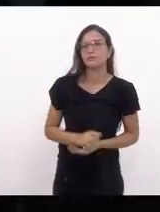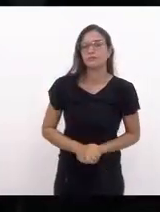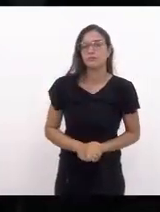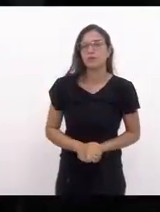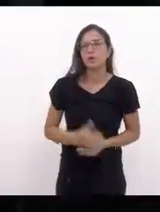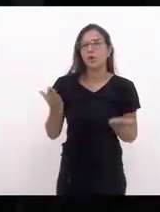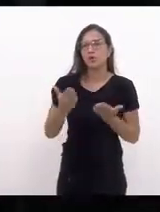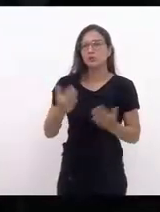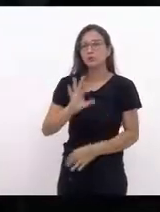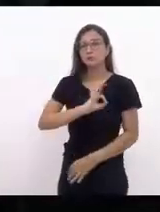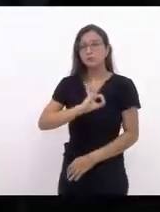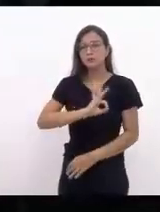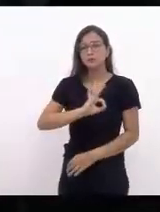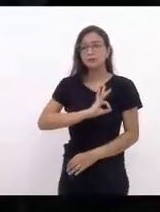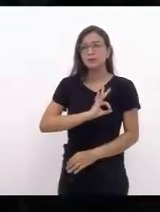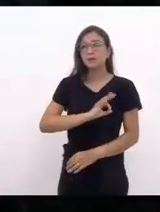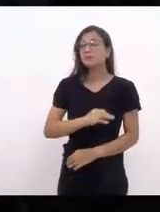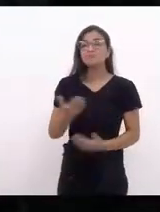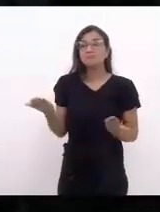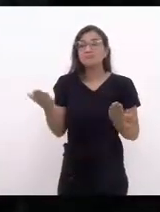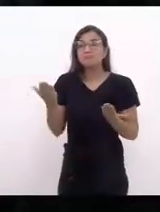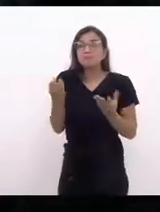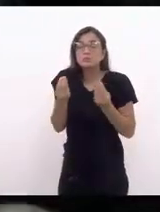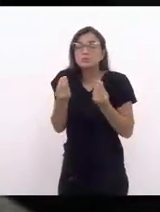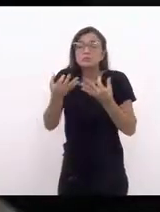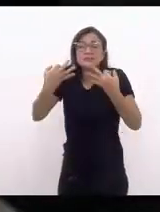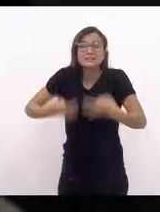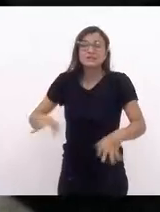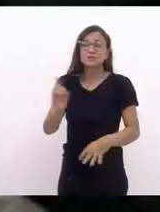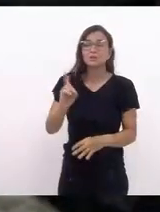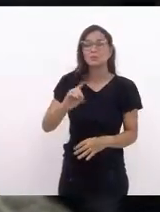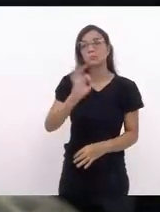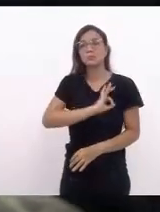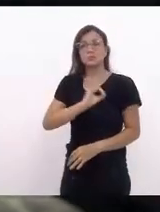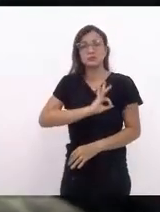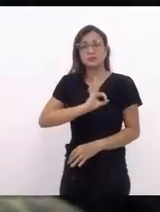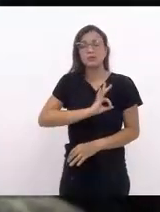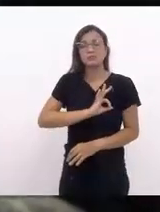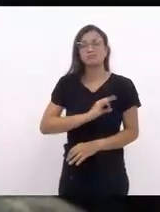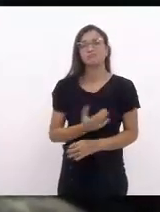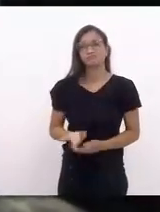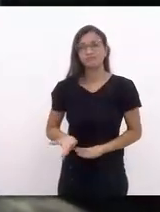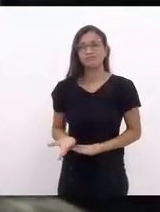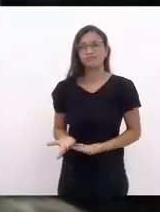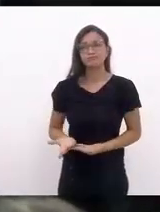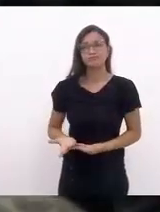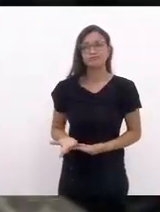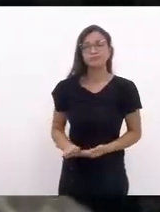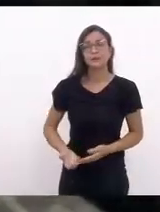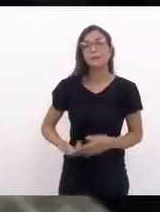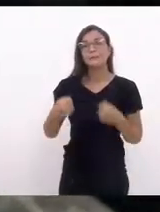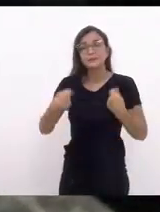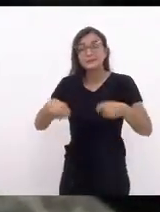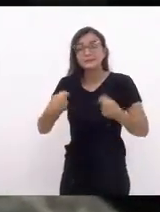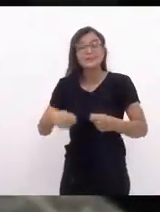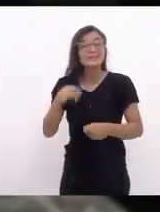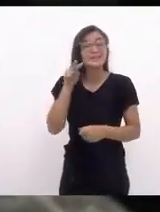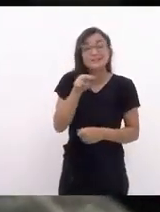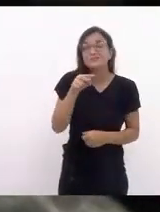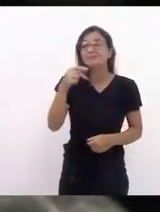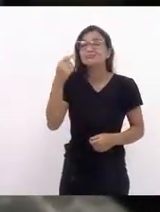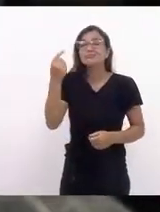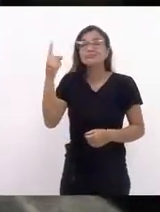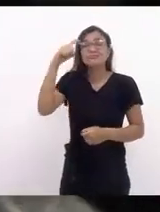é algo totalmente E justo para todos nós policiais e me dar o a perplexidade tremenda